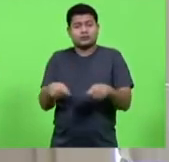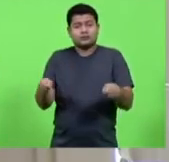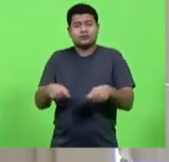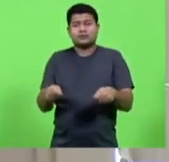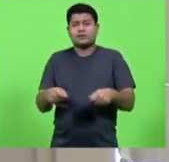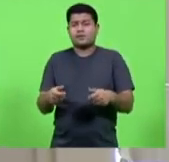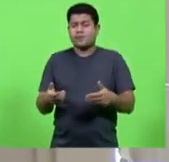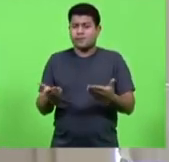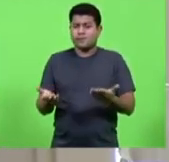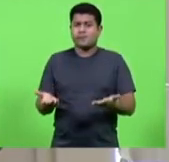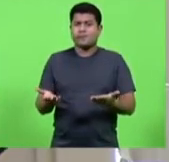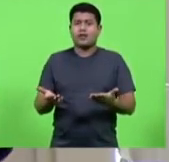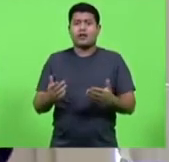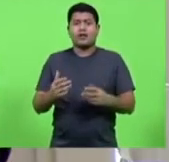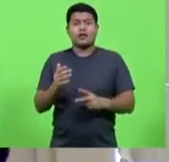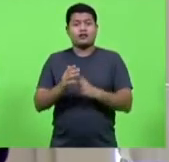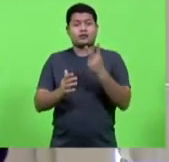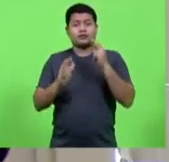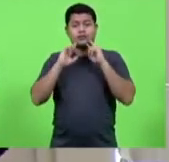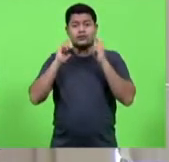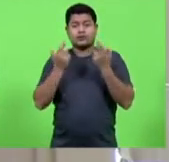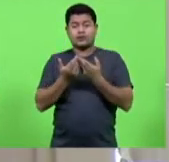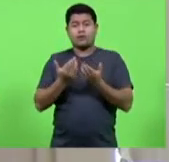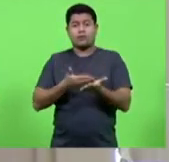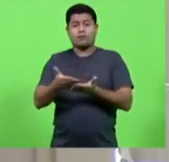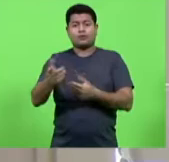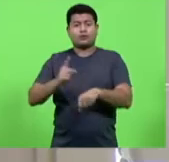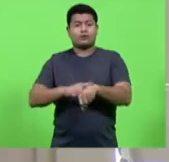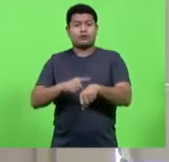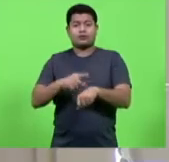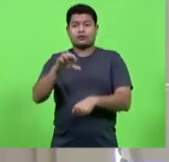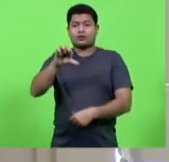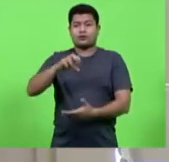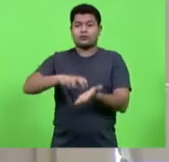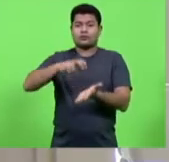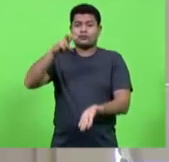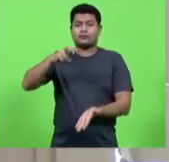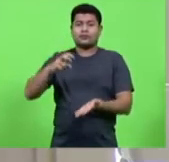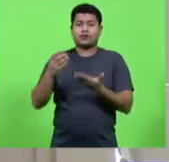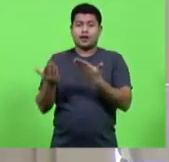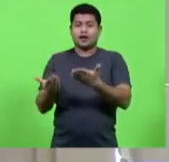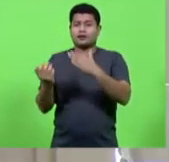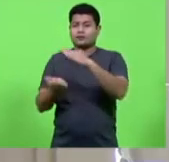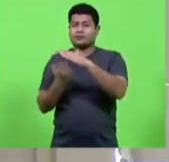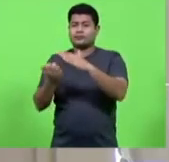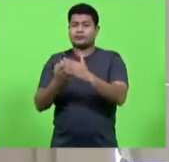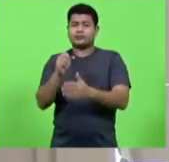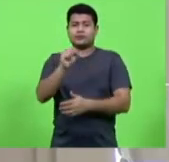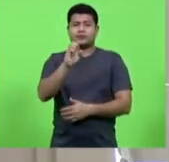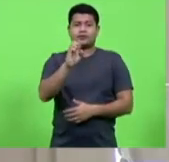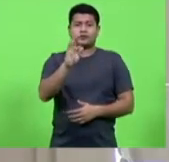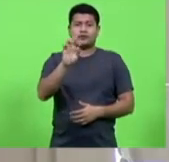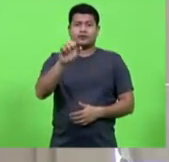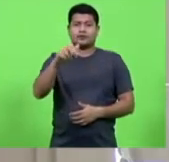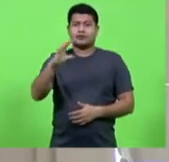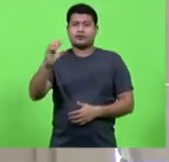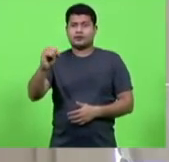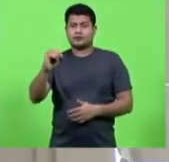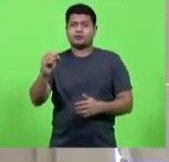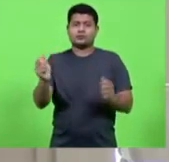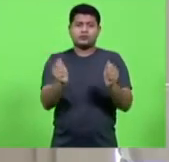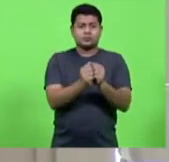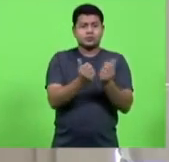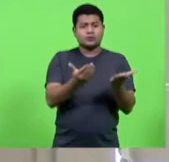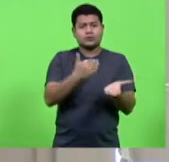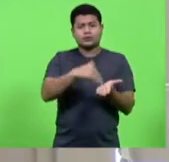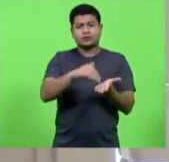nessa reunião que teve início às 9 horas da manhã. A empresa Cetenco e a Secretaria de Infraestrutura entraram num